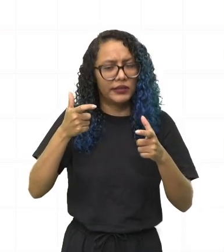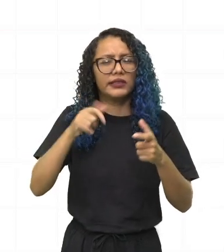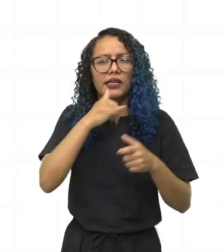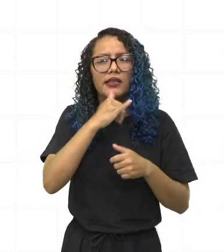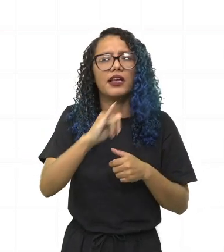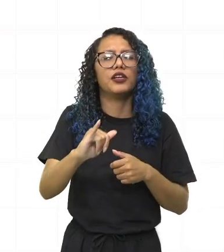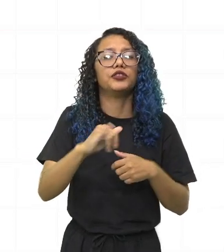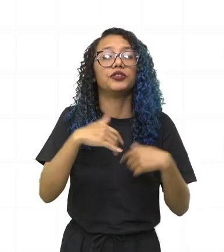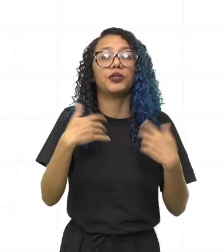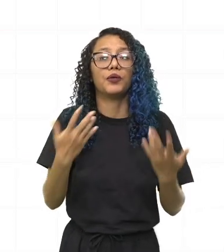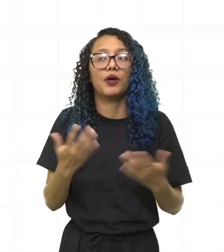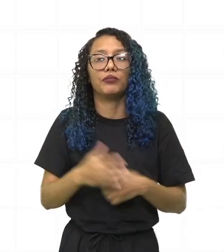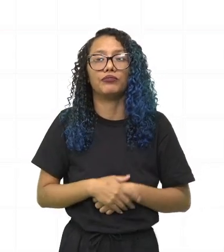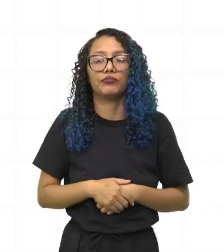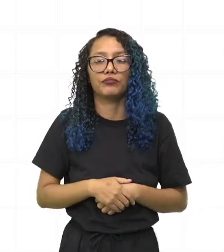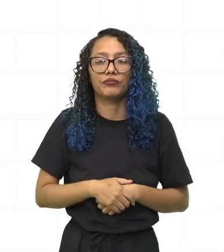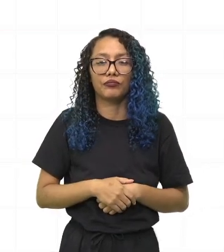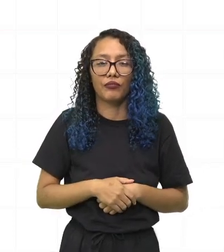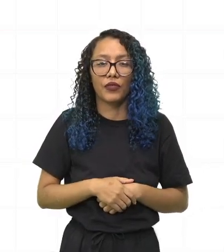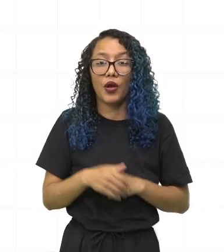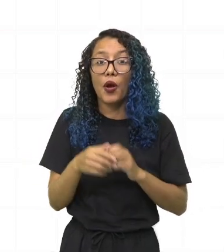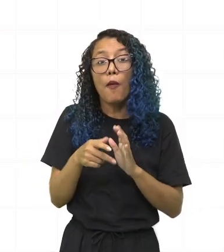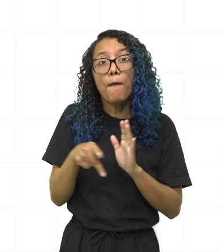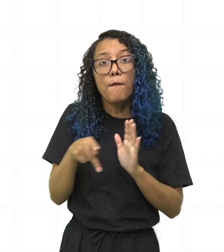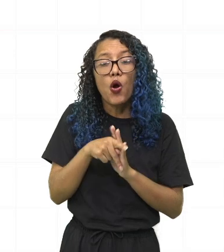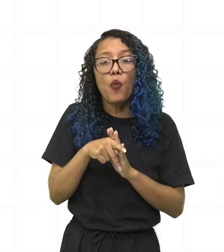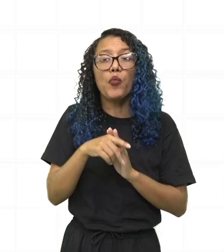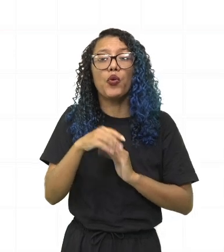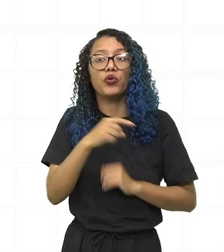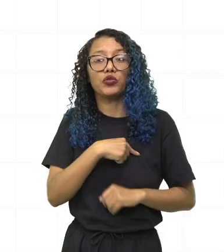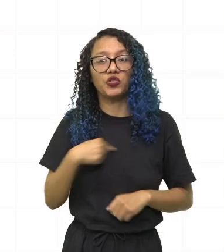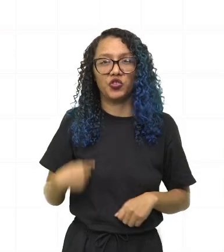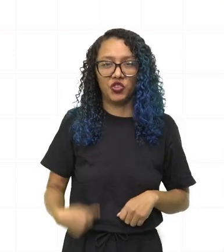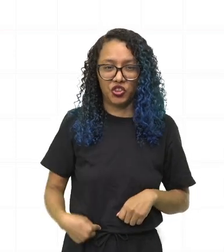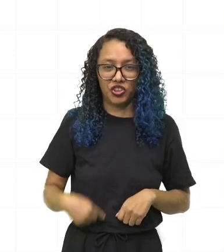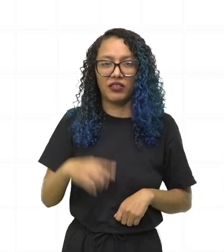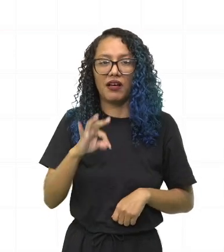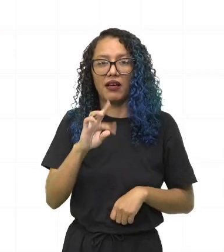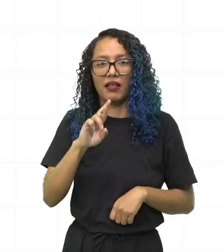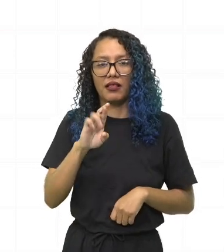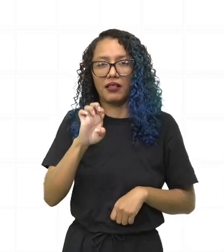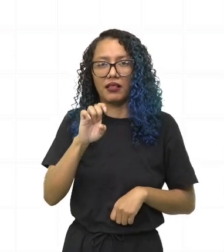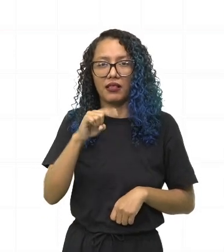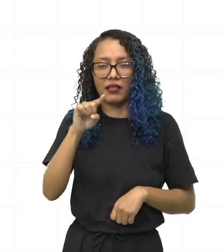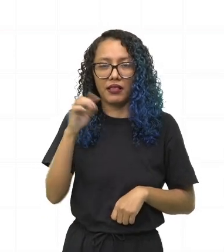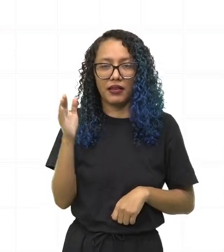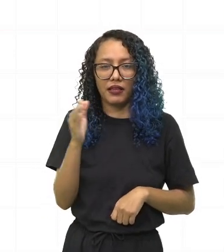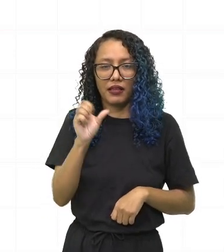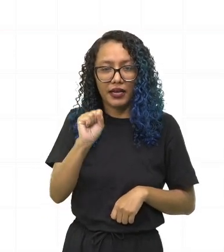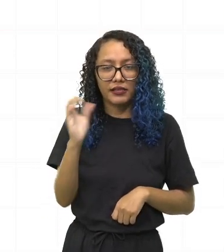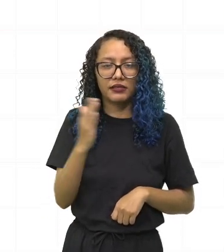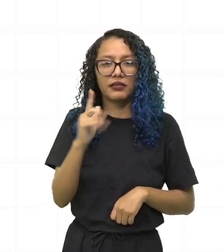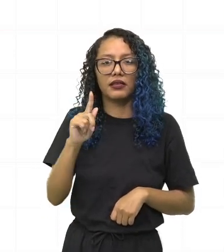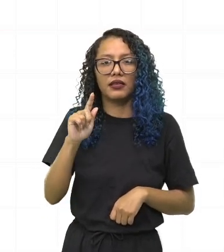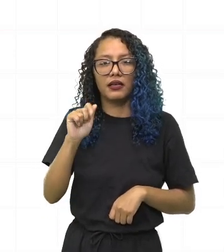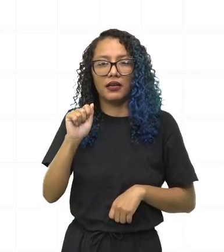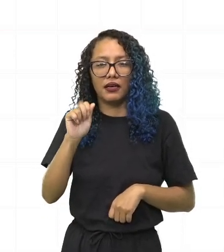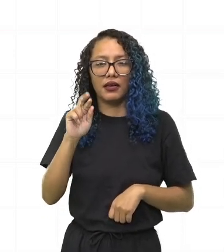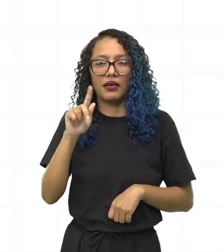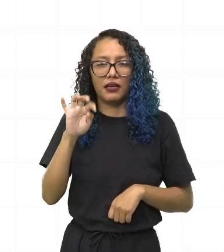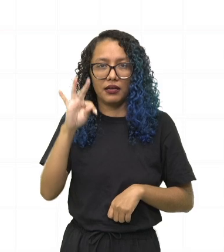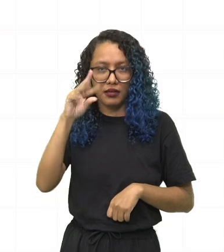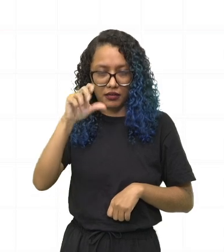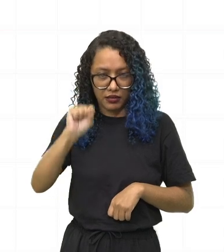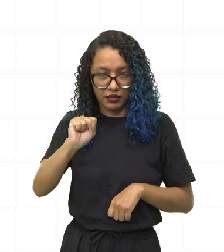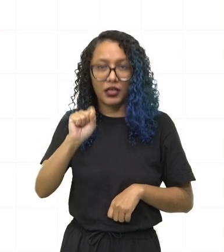usina hidrelétrica que nós temos é a usina de Três Gargantas, né, que fica lá na China, utilizando as